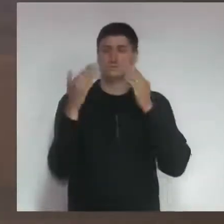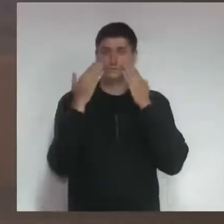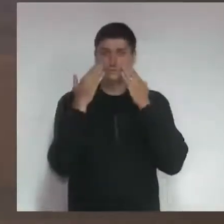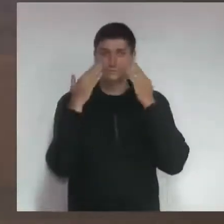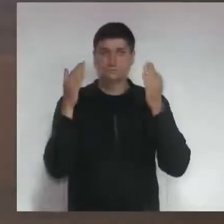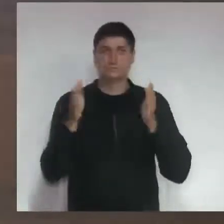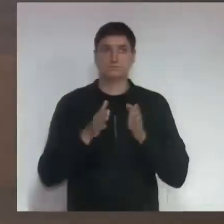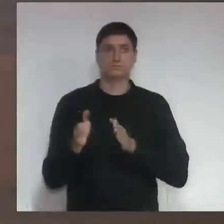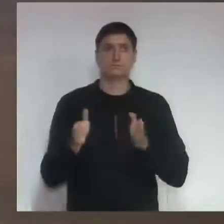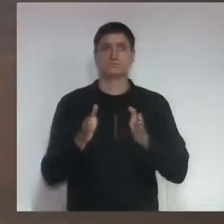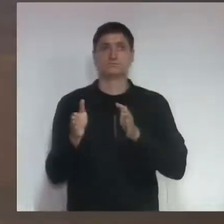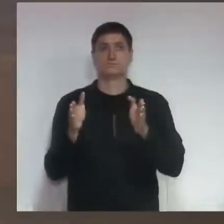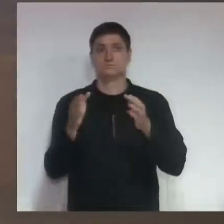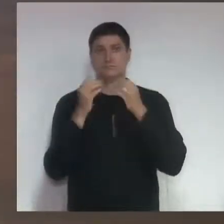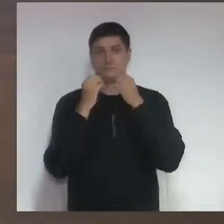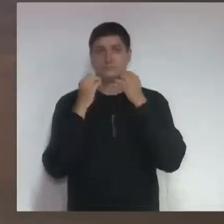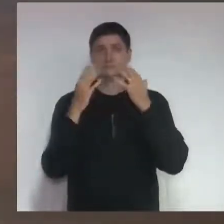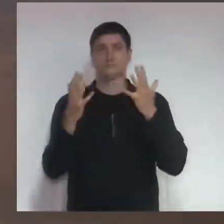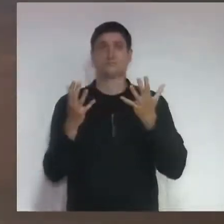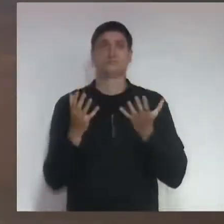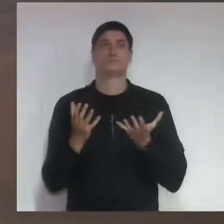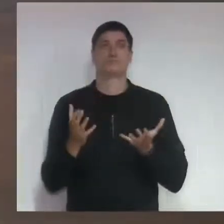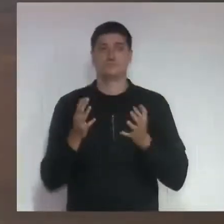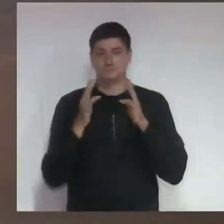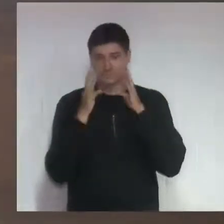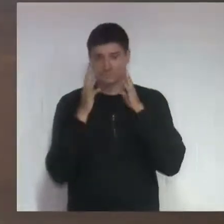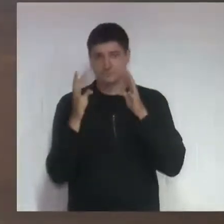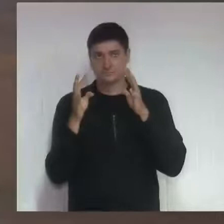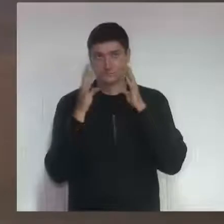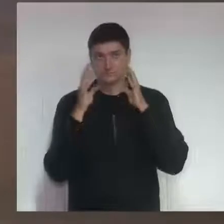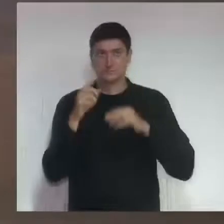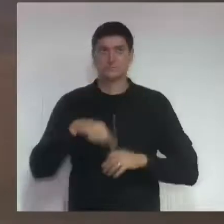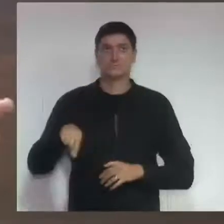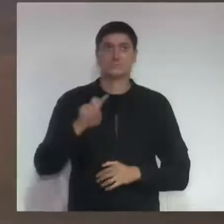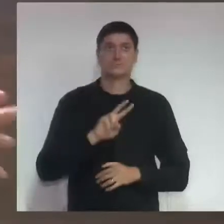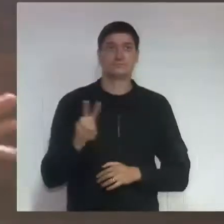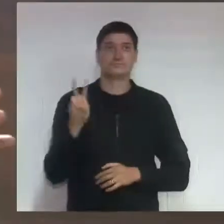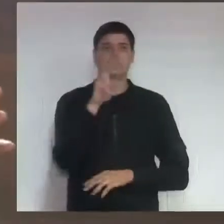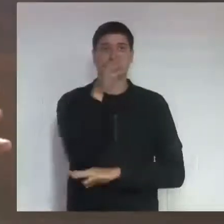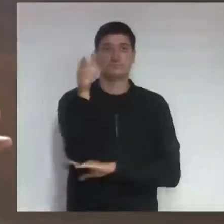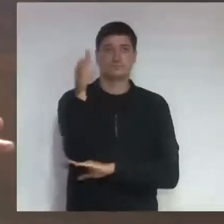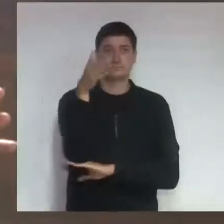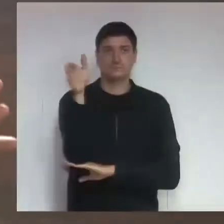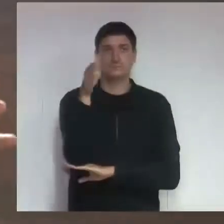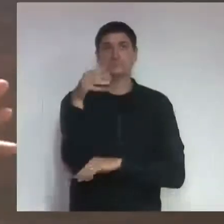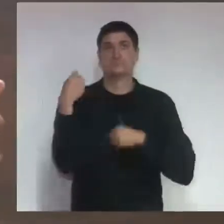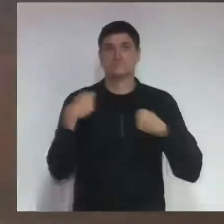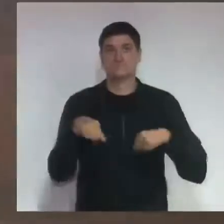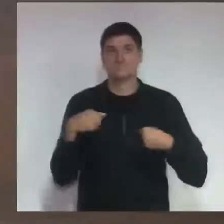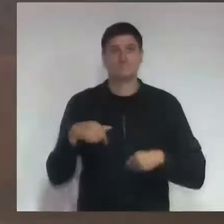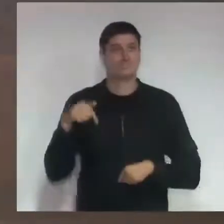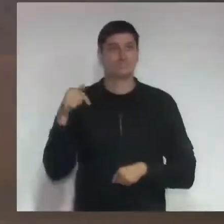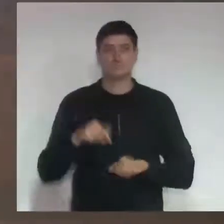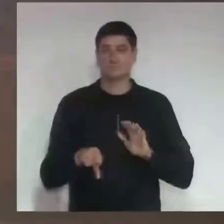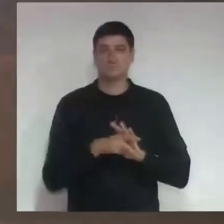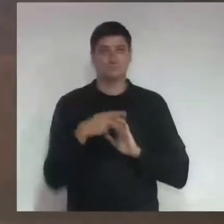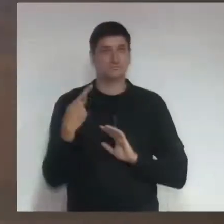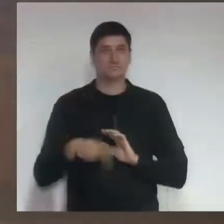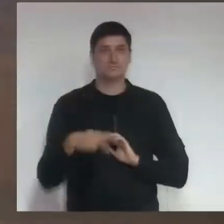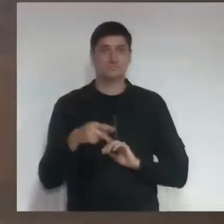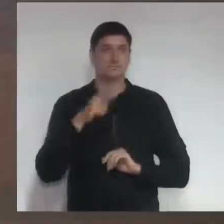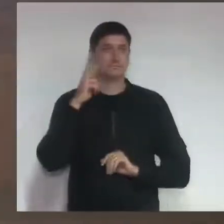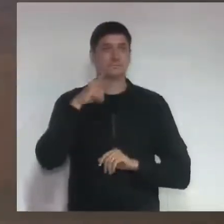um caminho, não é? Então, quando a gente precisa valorizar o símbolo, a bandeira nacional, a bandeira do município,